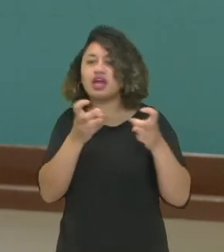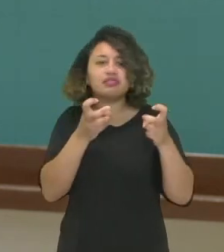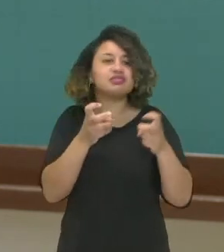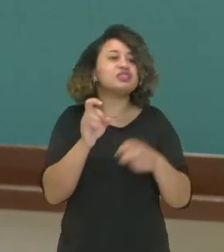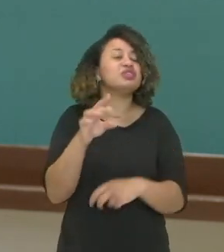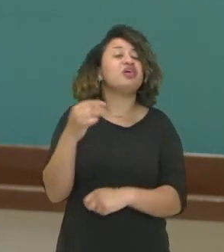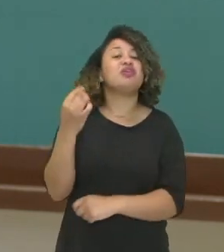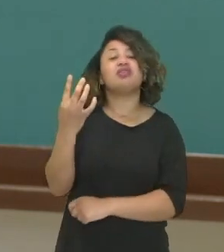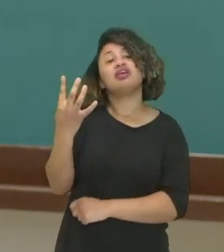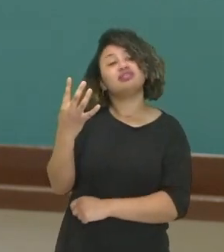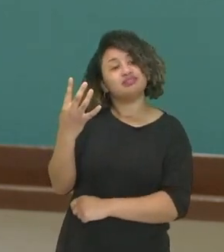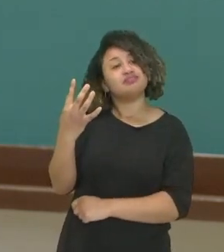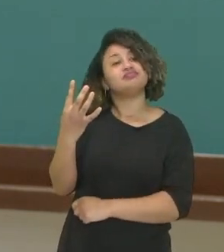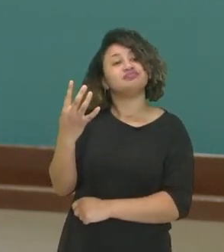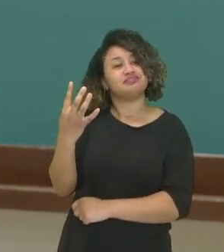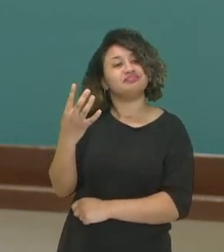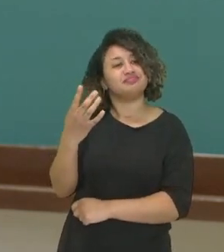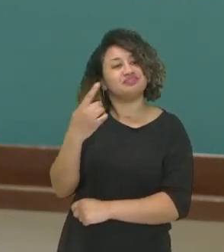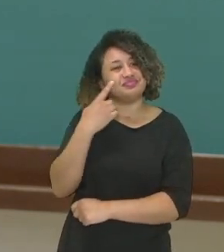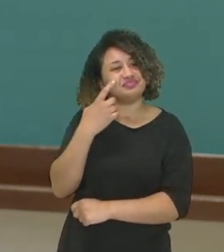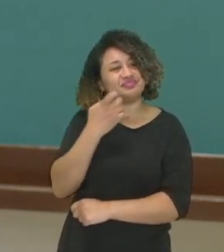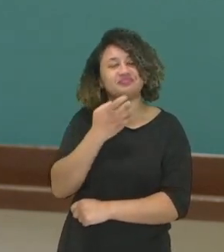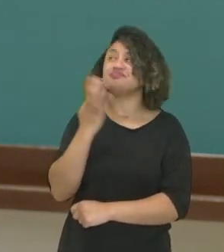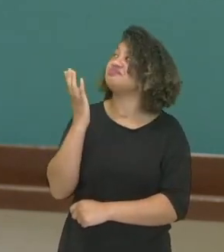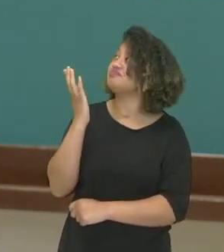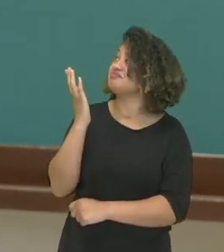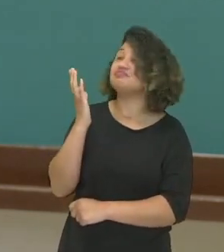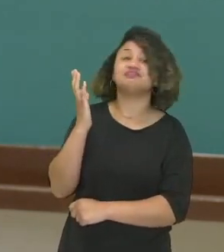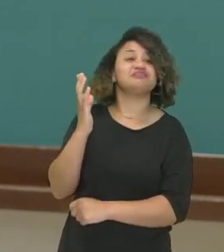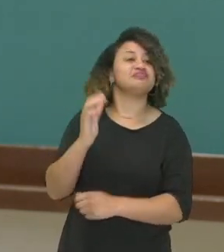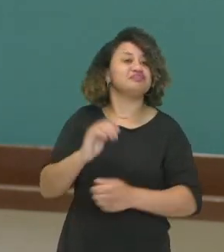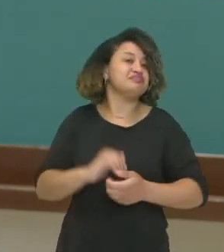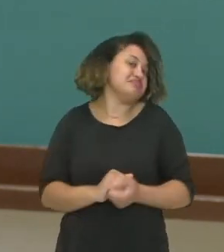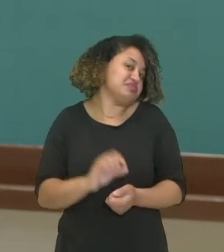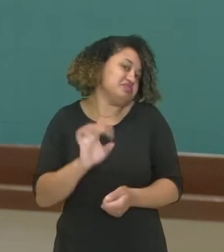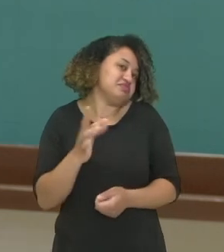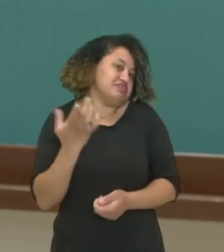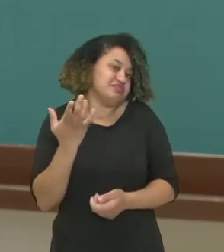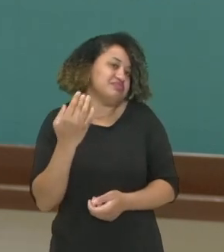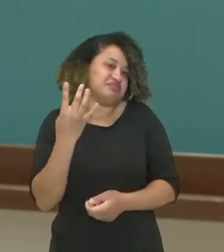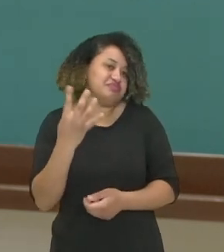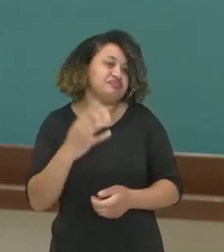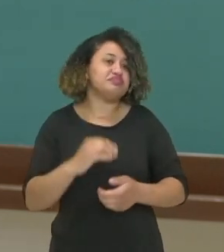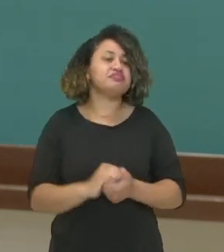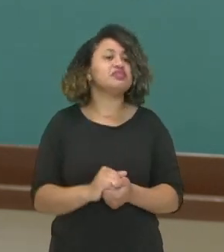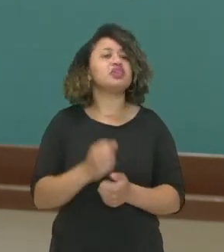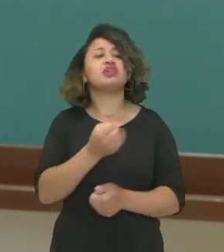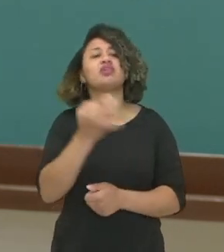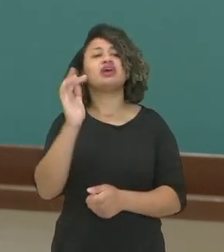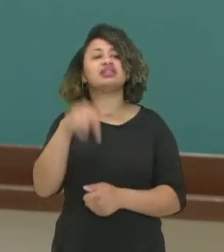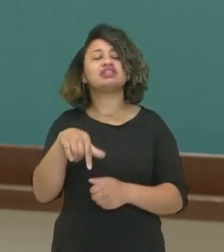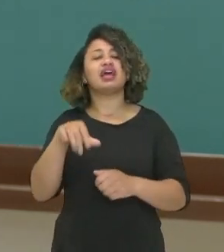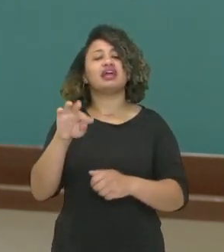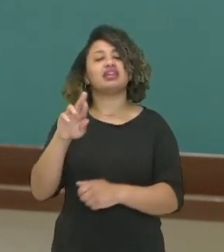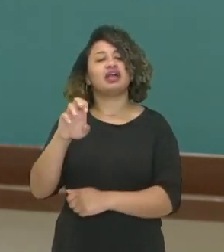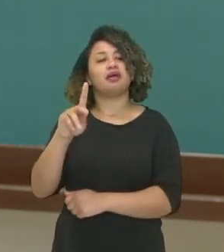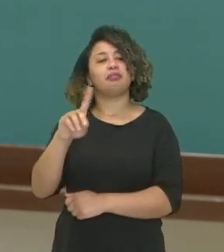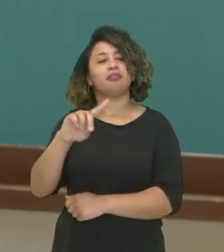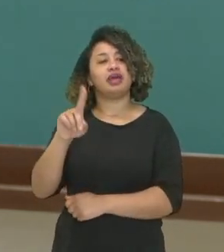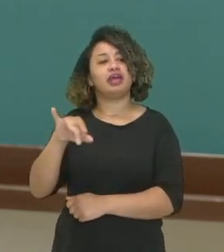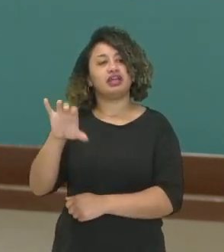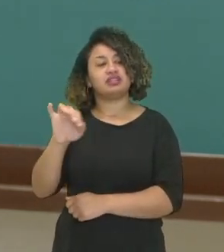viu que o losango, né, a gente consegue ter aqui, que é o, né, 4 e 7. E aí, quais deles são quadrados? Então,